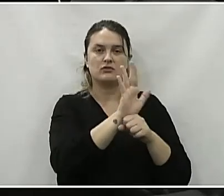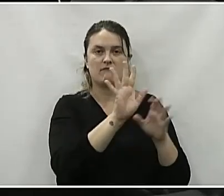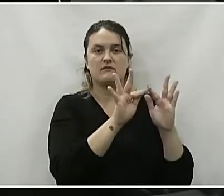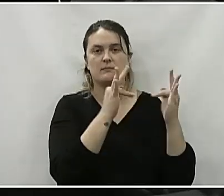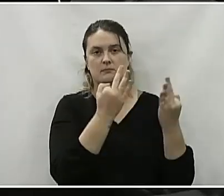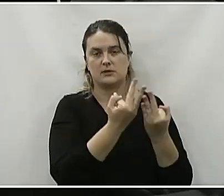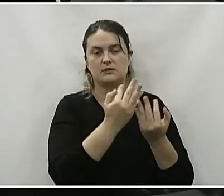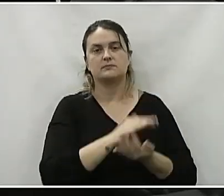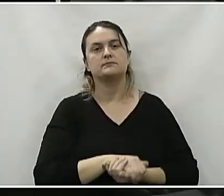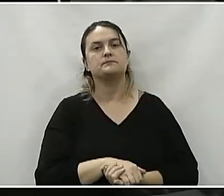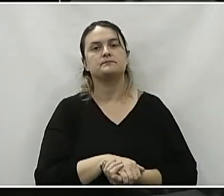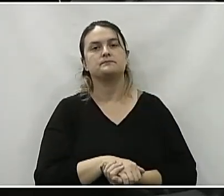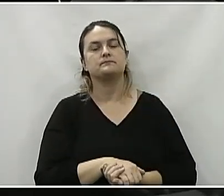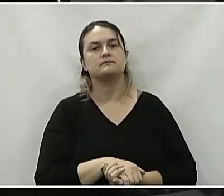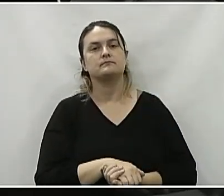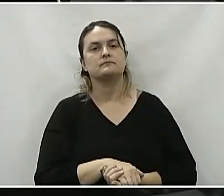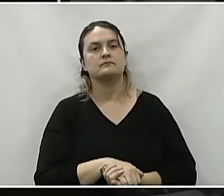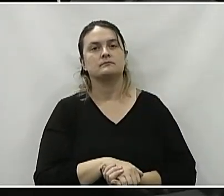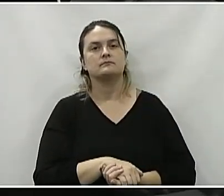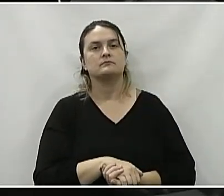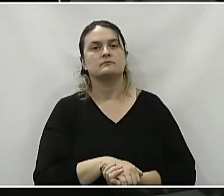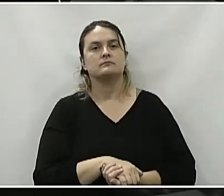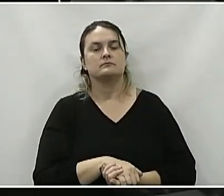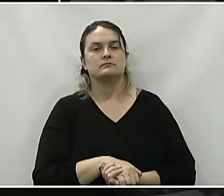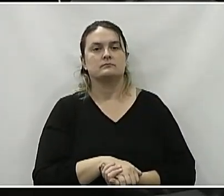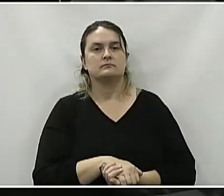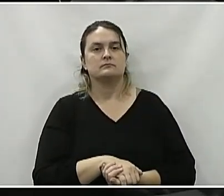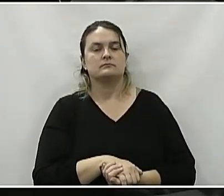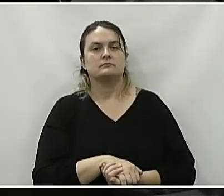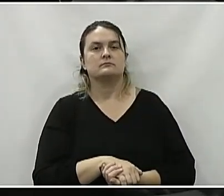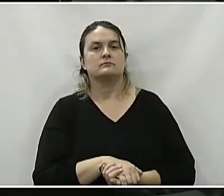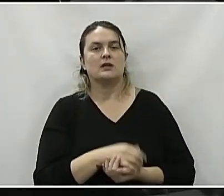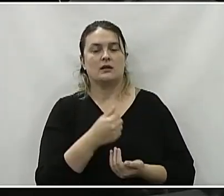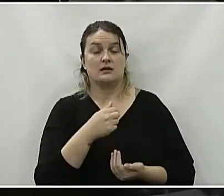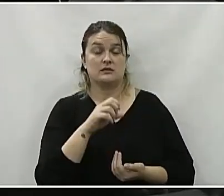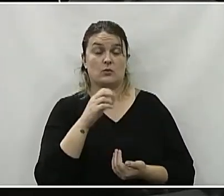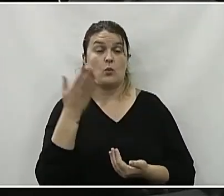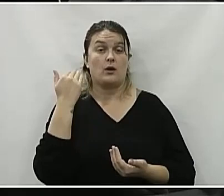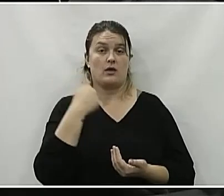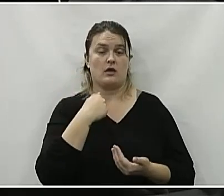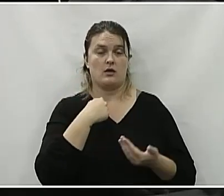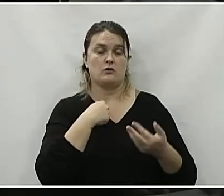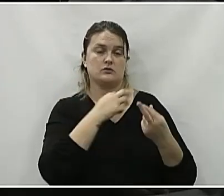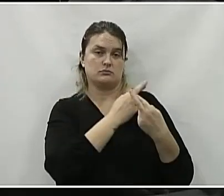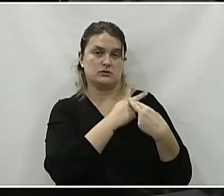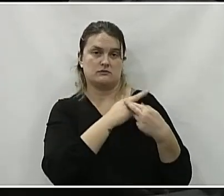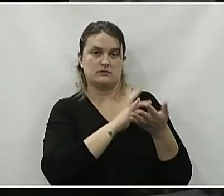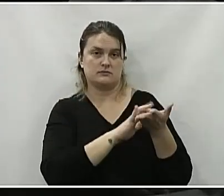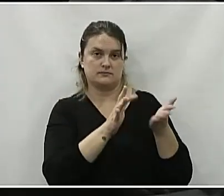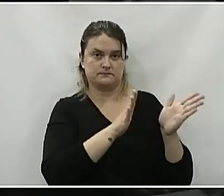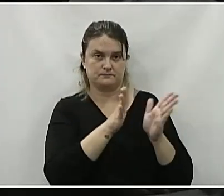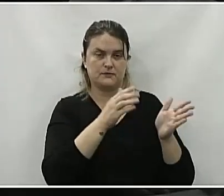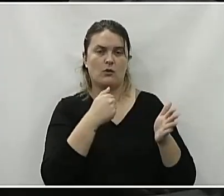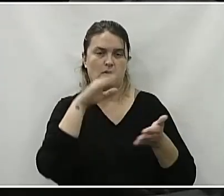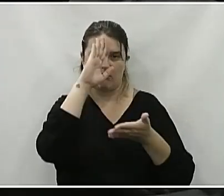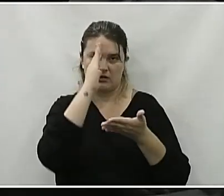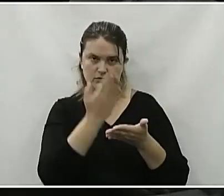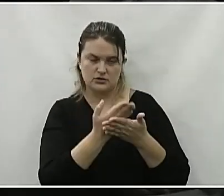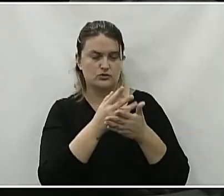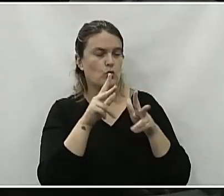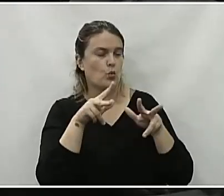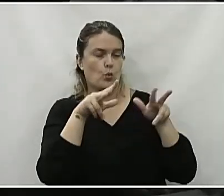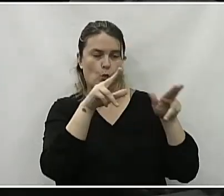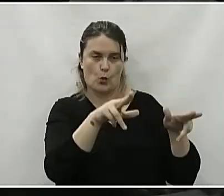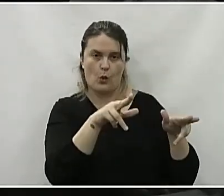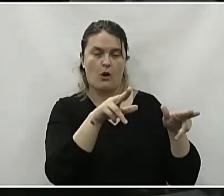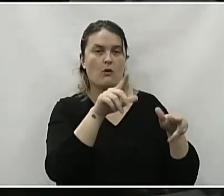que lá nos procuravam, enquanto lá estava à frente da Secretaria de Acessibilidade. E creio, né, que da mesma